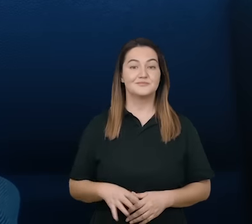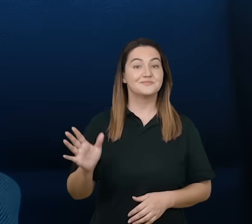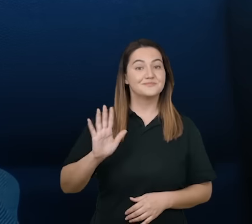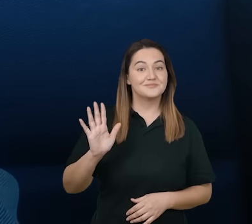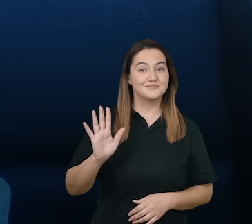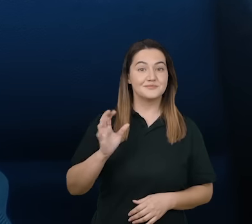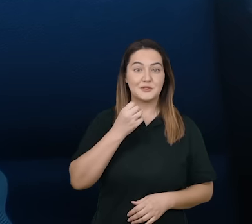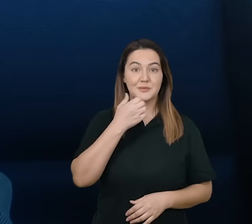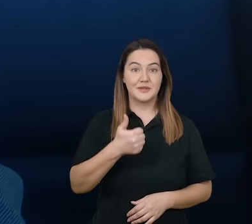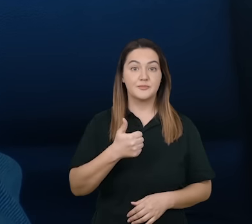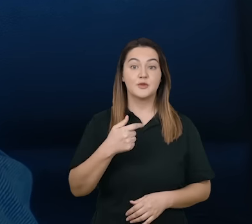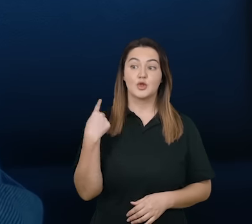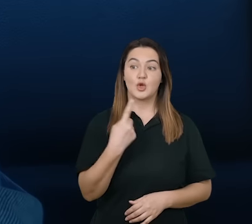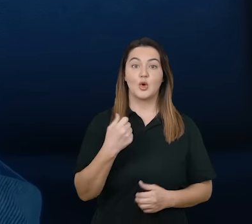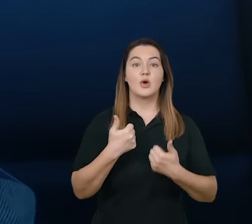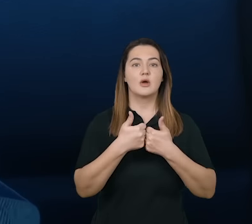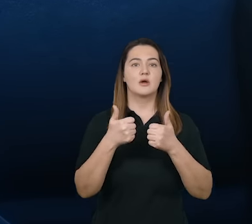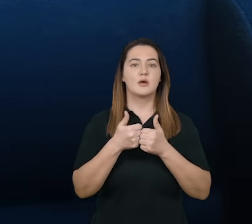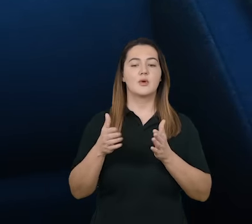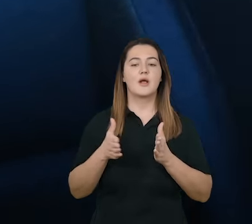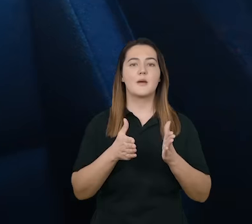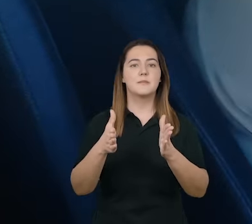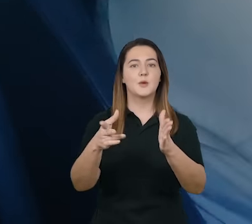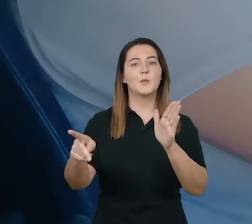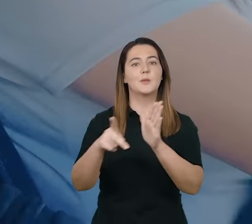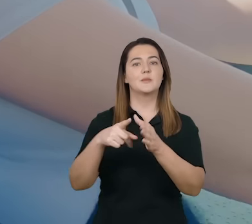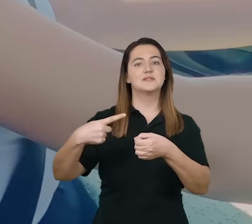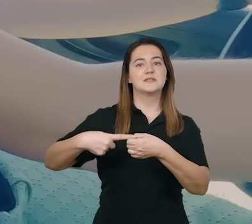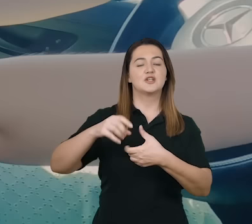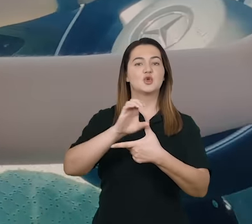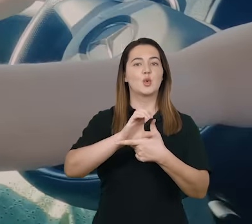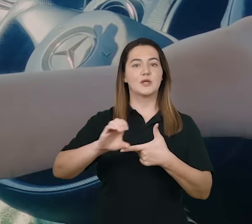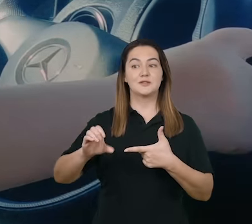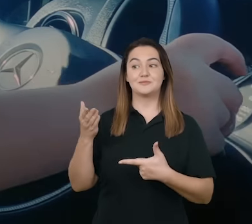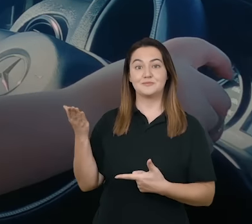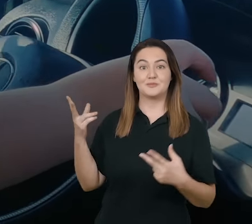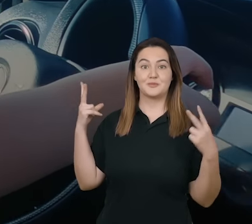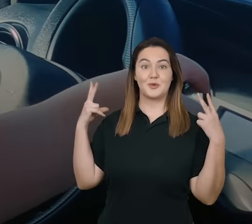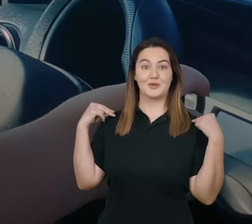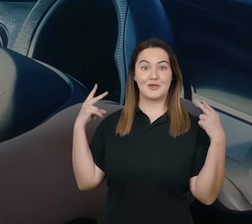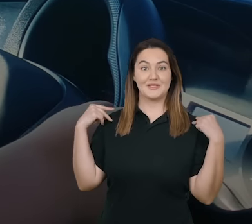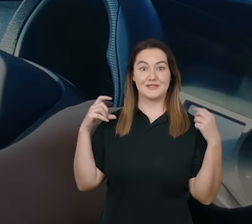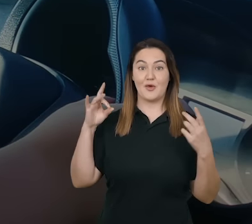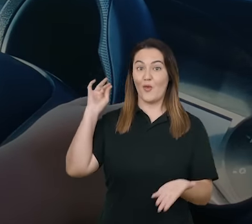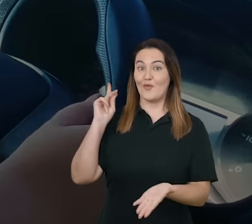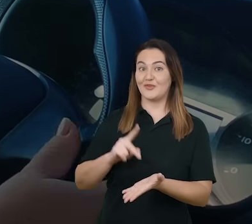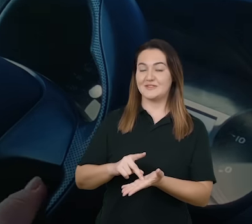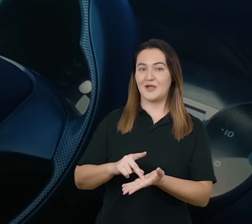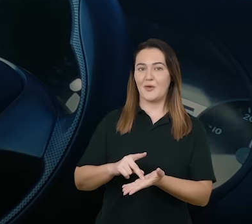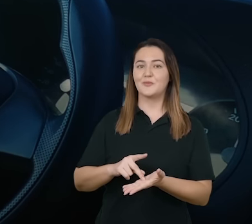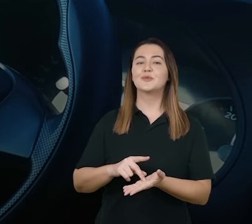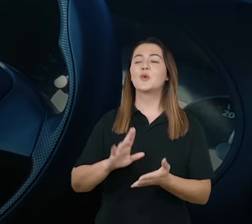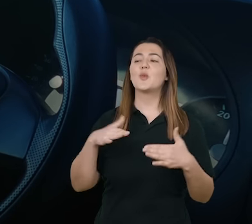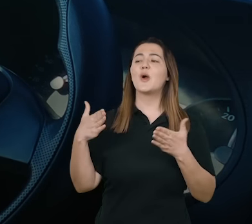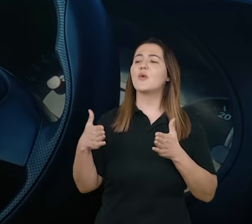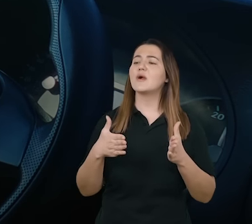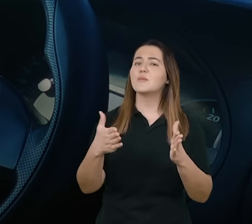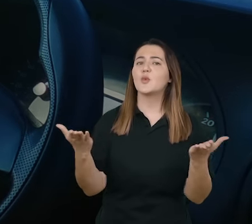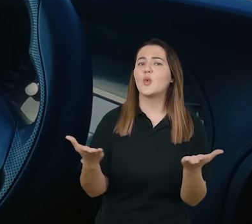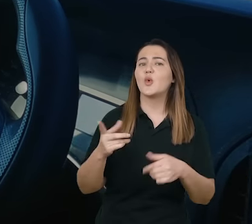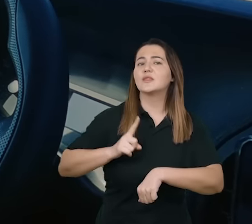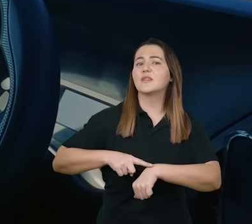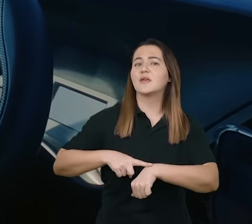Oi, gente, estamos indo aqui no caminho para Corinto com a nossa motorista oficial, Andrícia. Qual é o nosso trajeto de hoje?